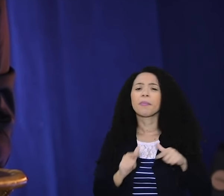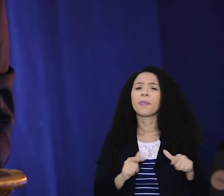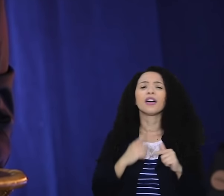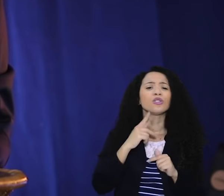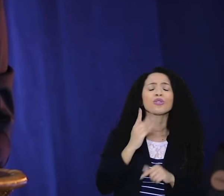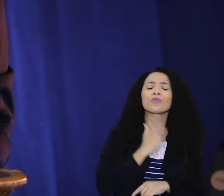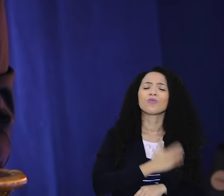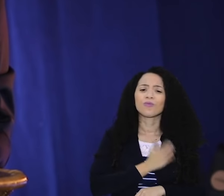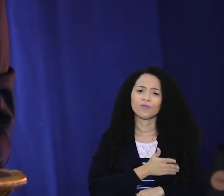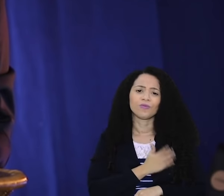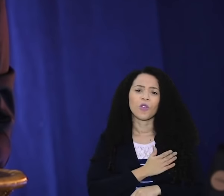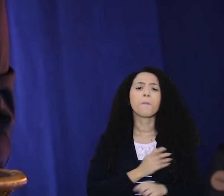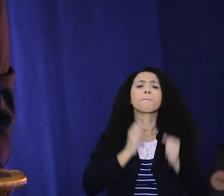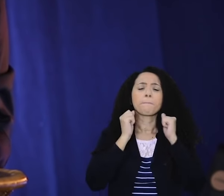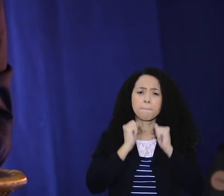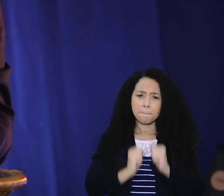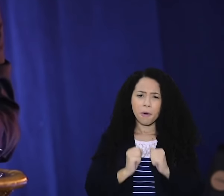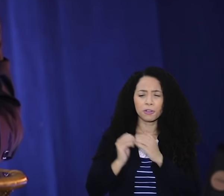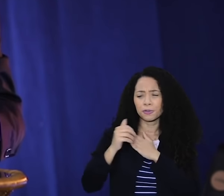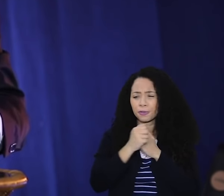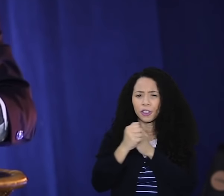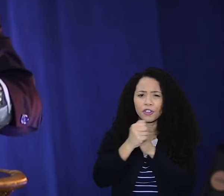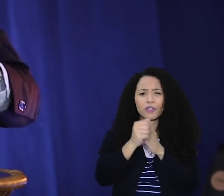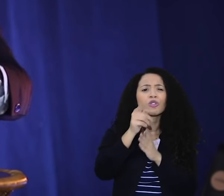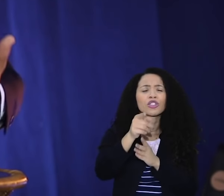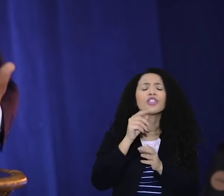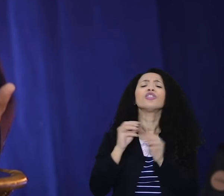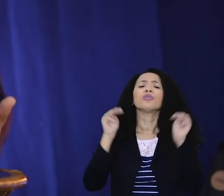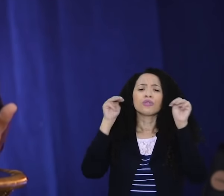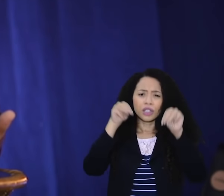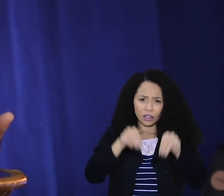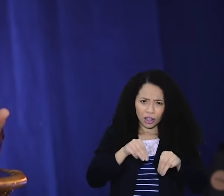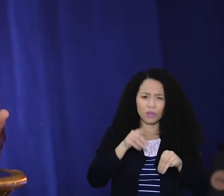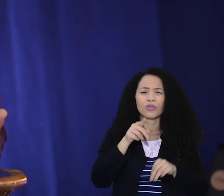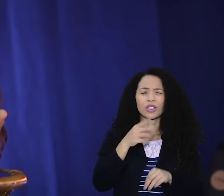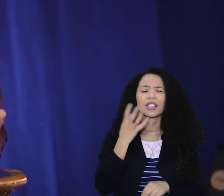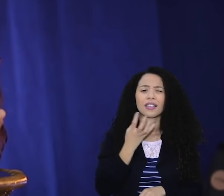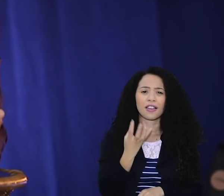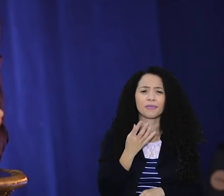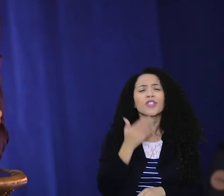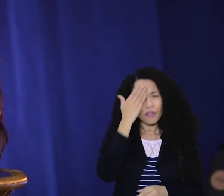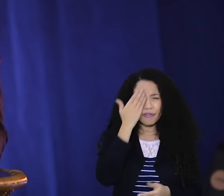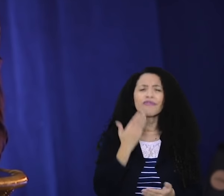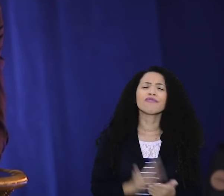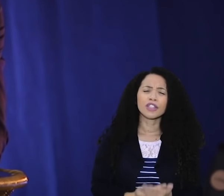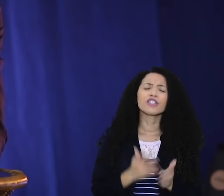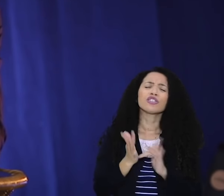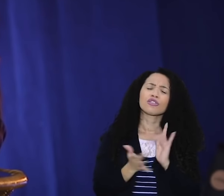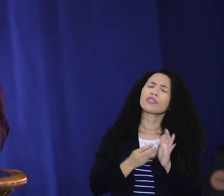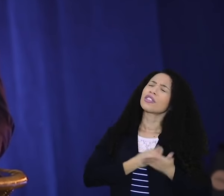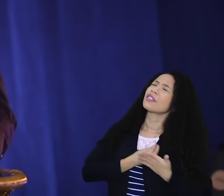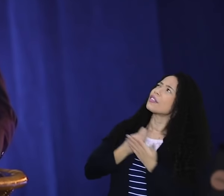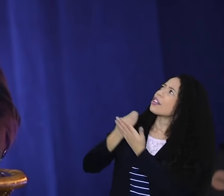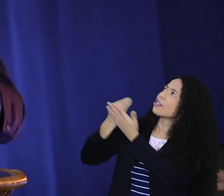empreendimentos, no seu coração, é capaz de levar você ao destino final que você almeja. Confie nele.